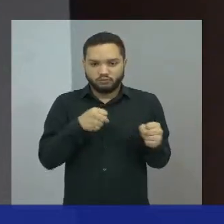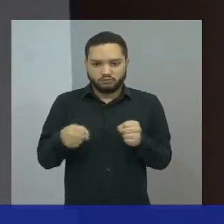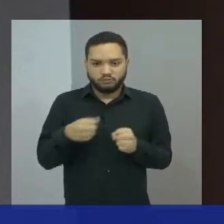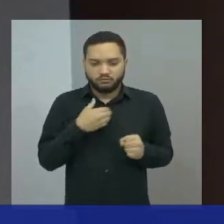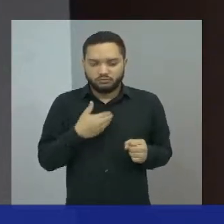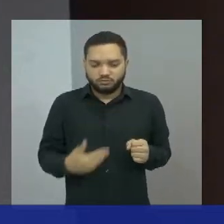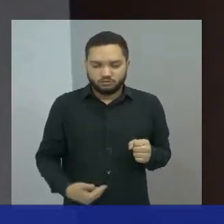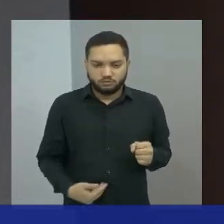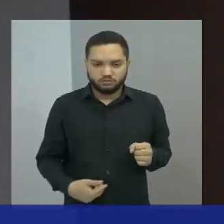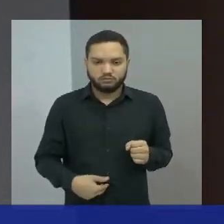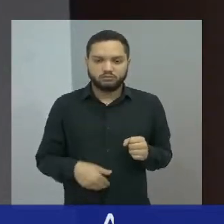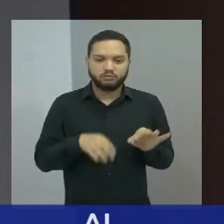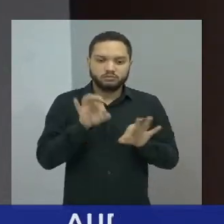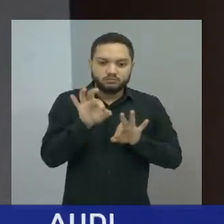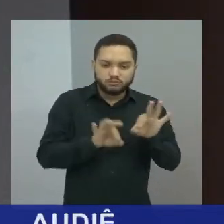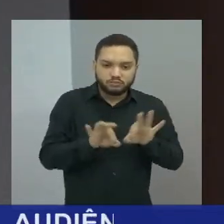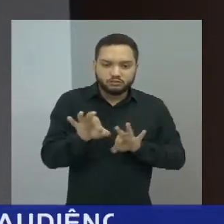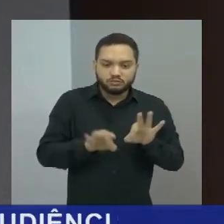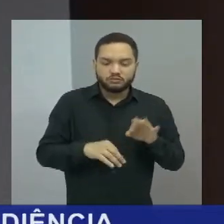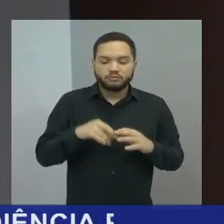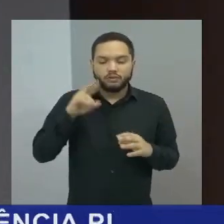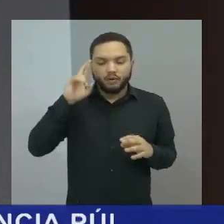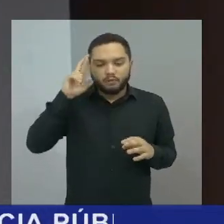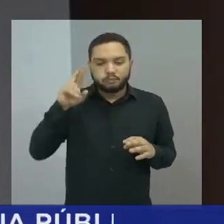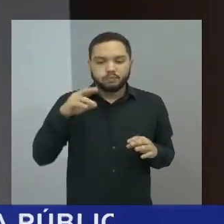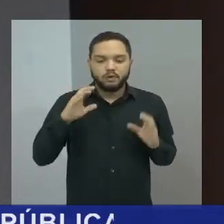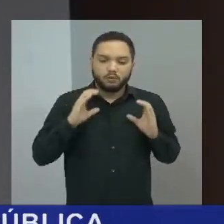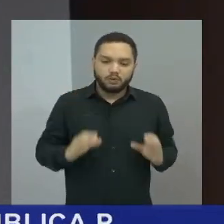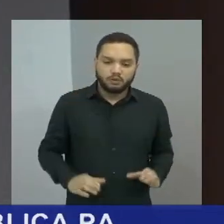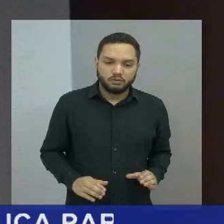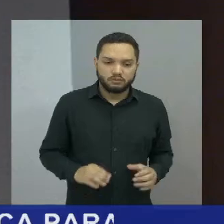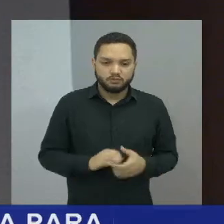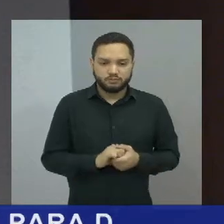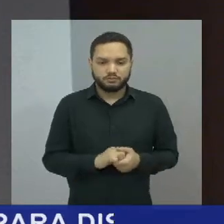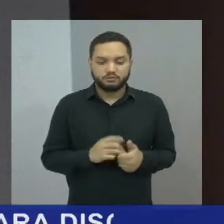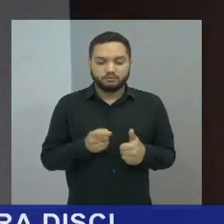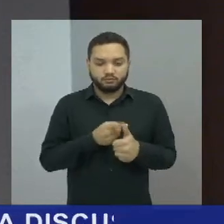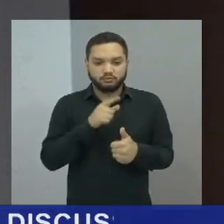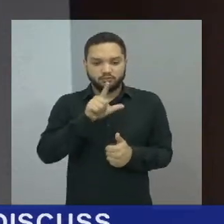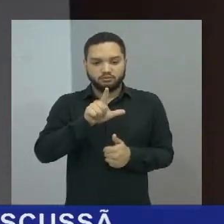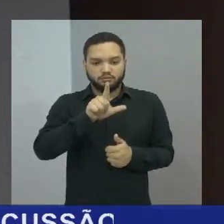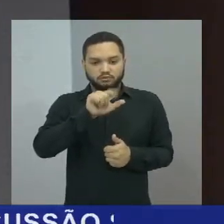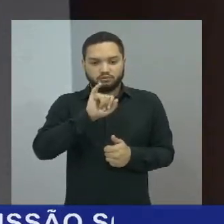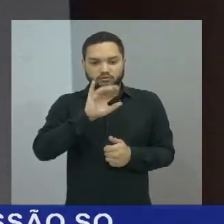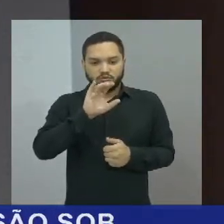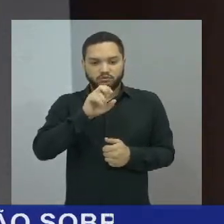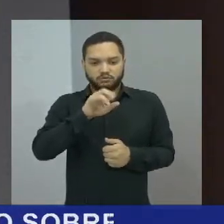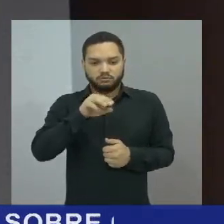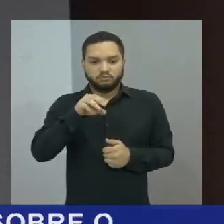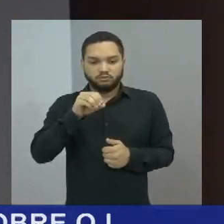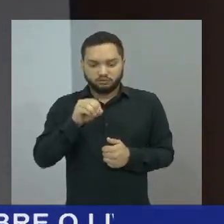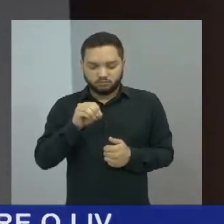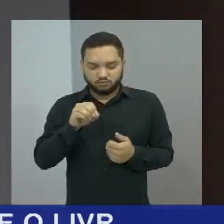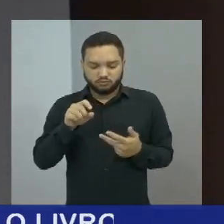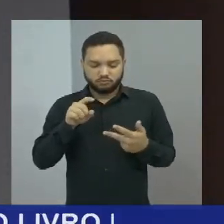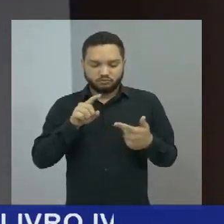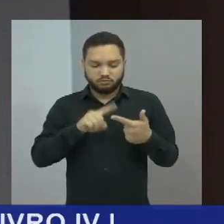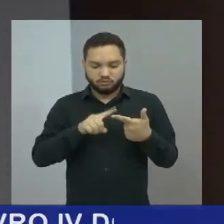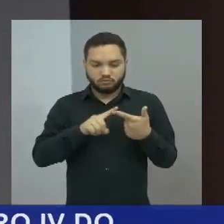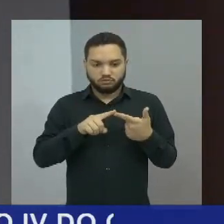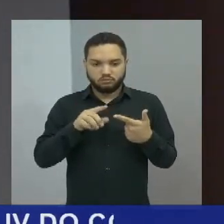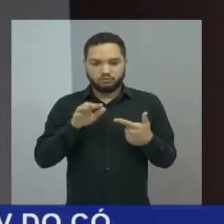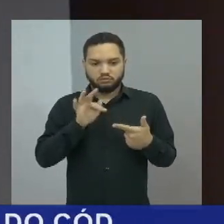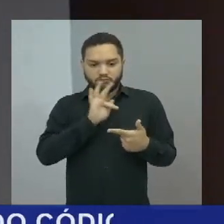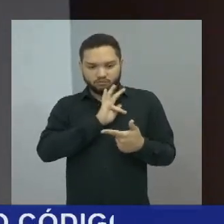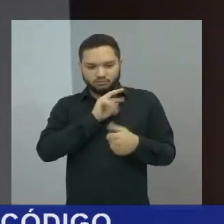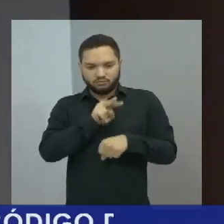comportamentos, as relações aqui na nossa cidade. Primeiro é o licenciamento e o segundo é a fiscalização.